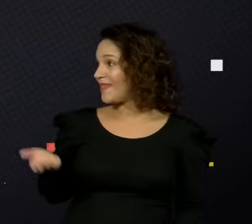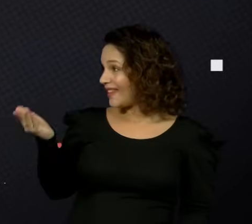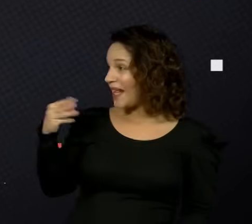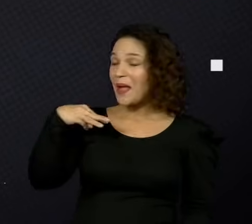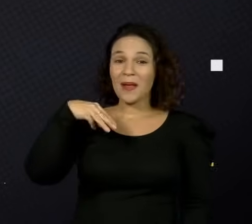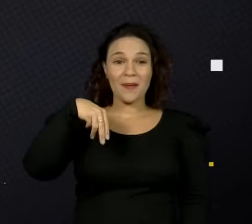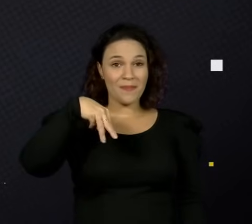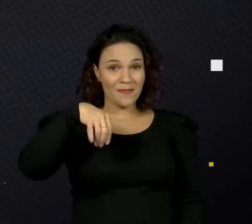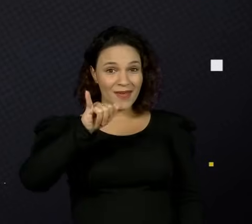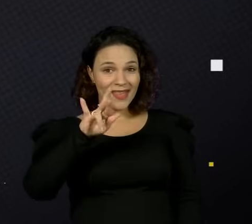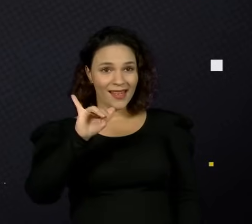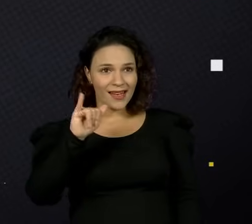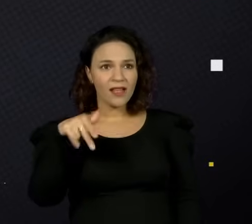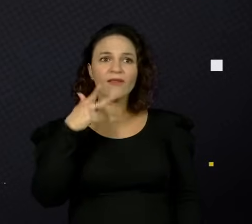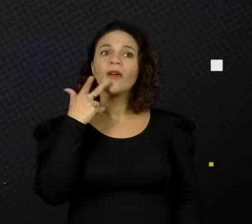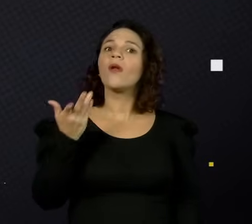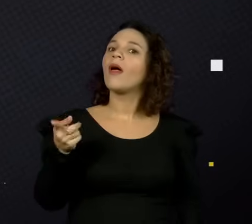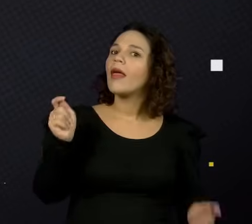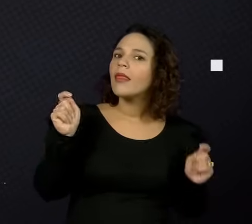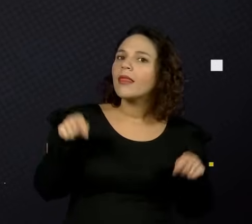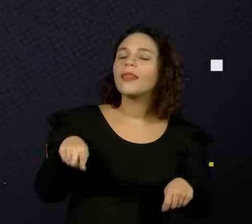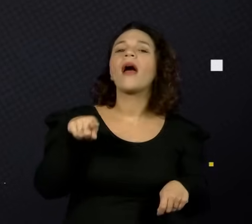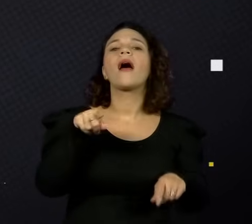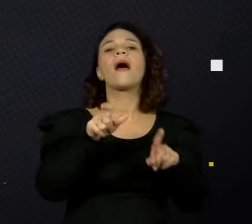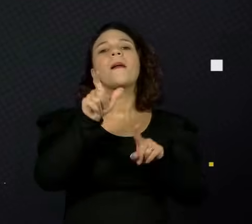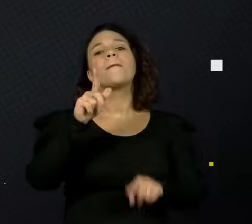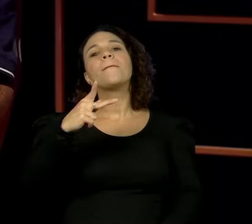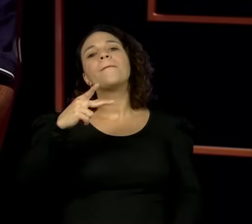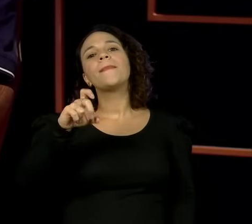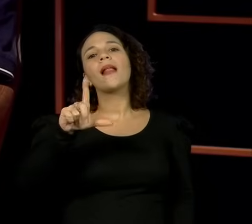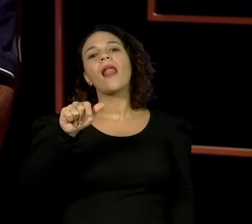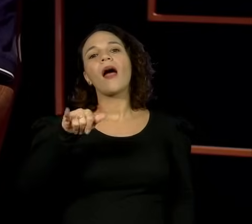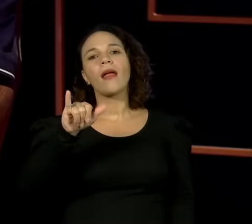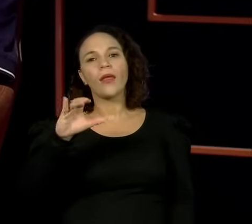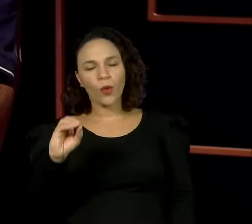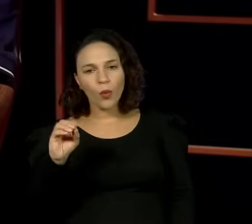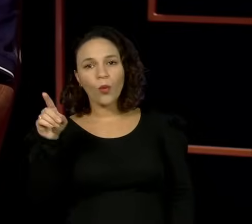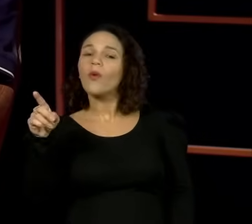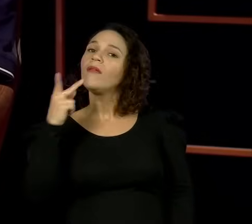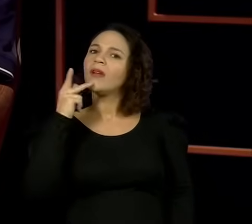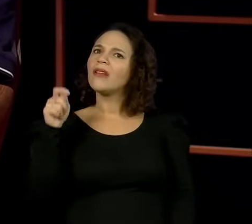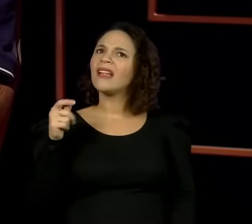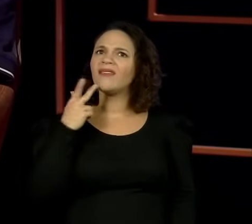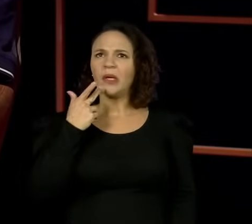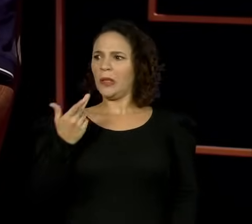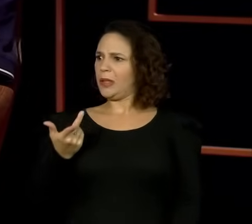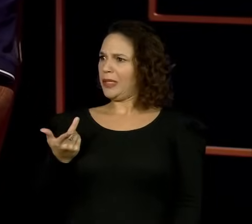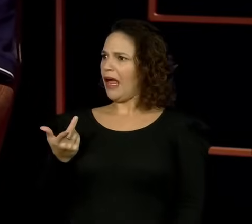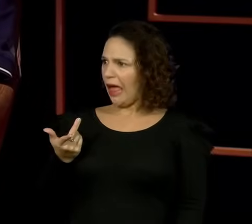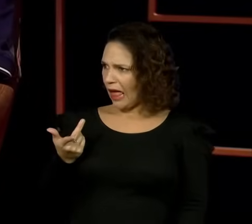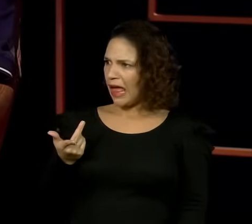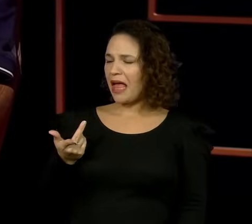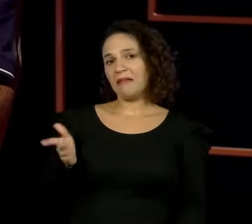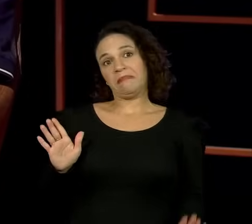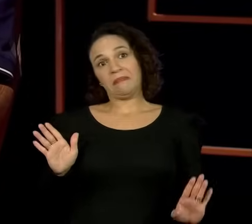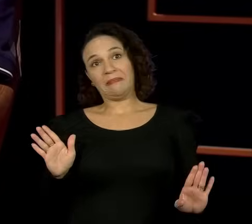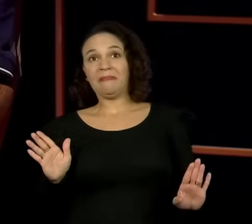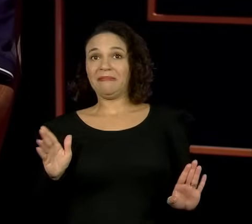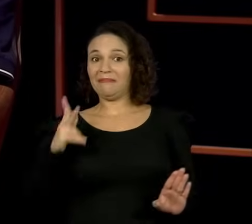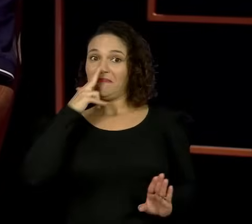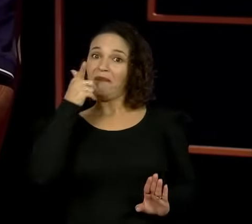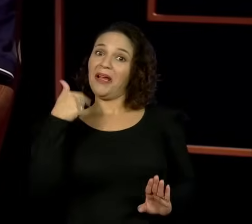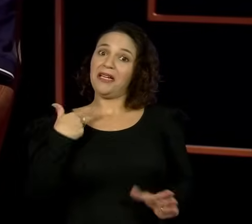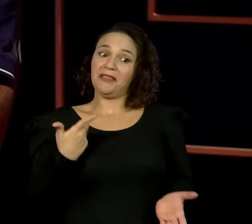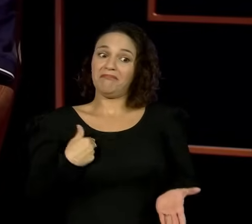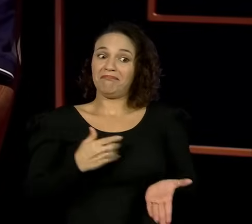falei, olha, você podia fazer o Pelaio, que é um personagem que o Guarnieri fazia. Eu falei, que delícia, sei lá, ela está me